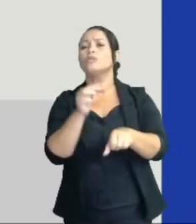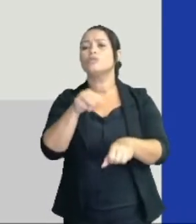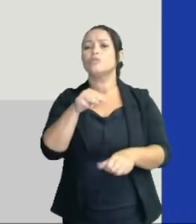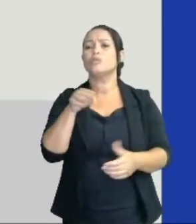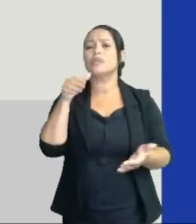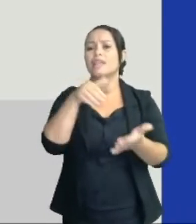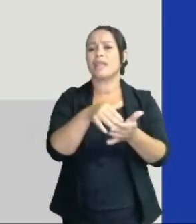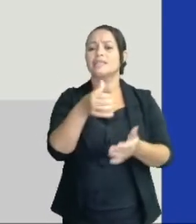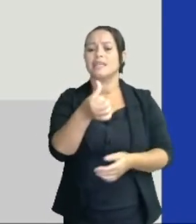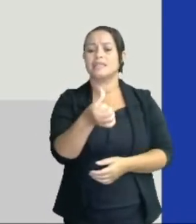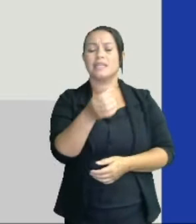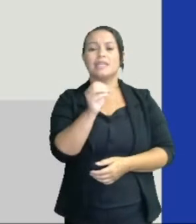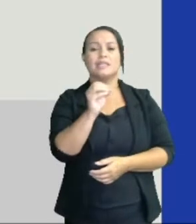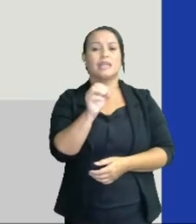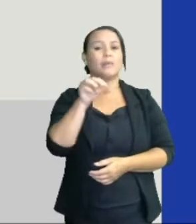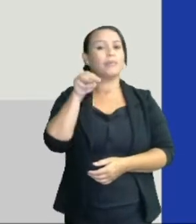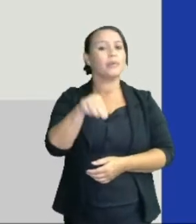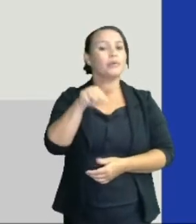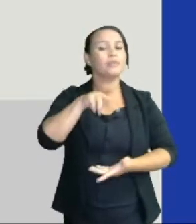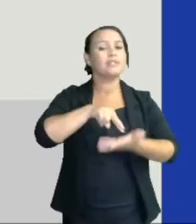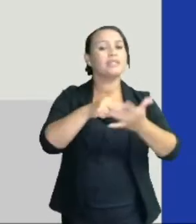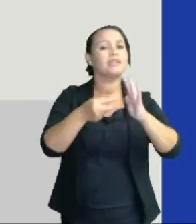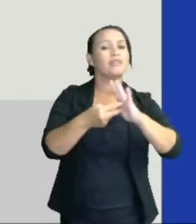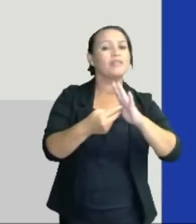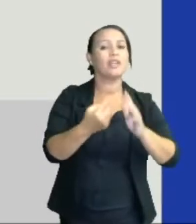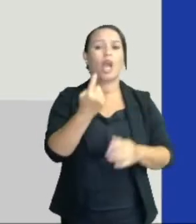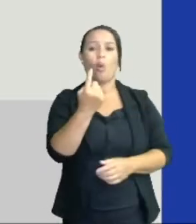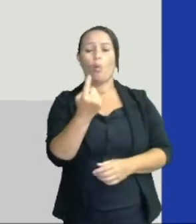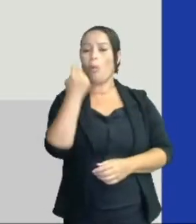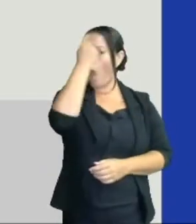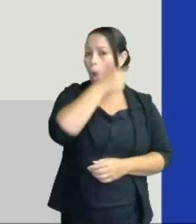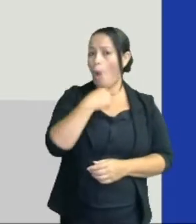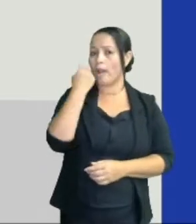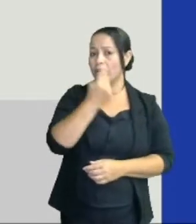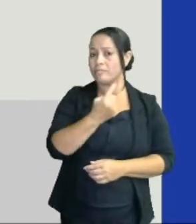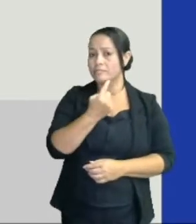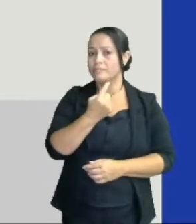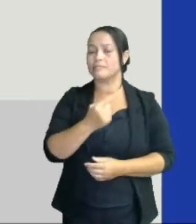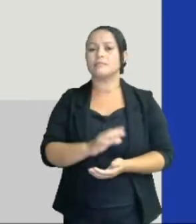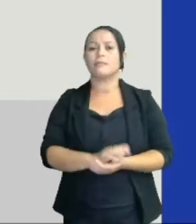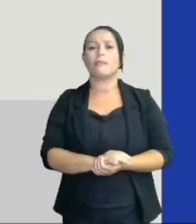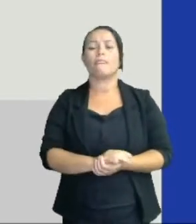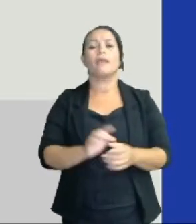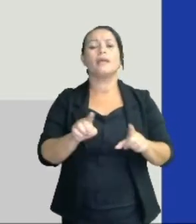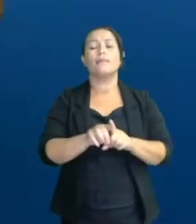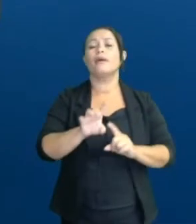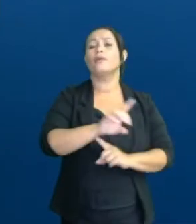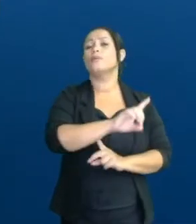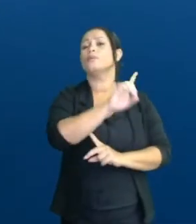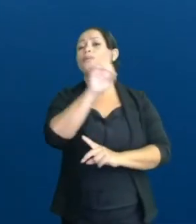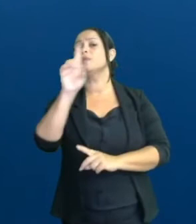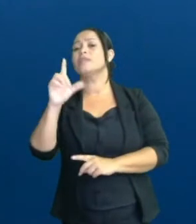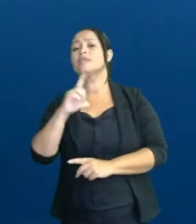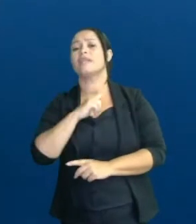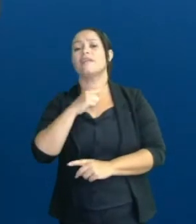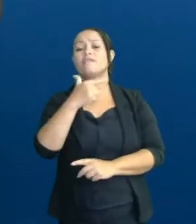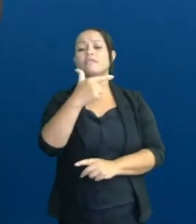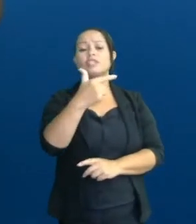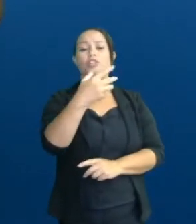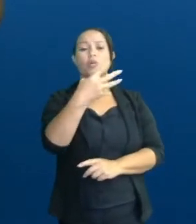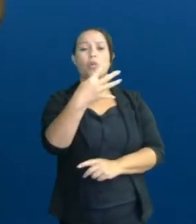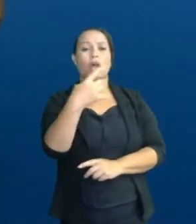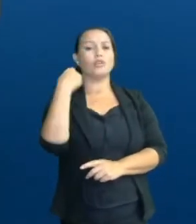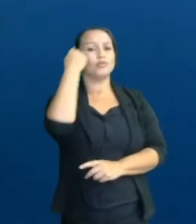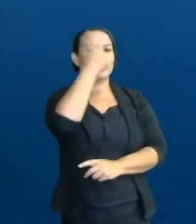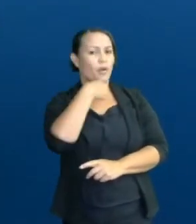60. 60 minutos equivale a 1 hora. E o dia tem 24